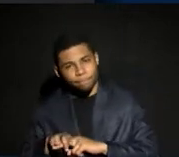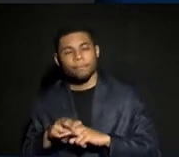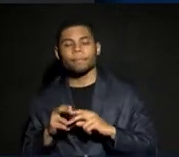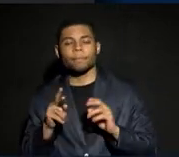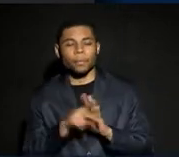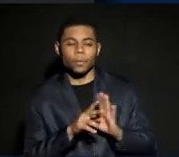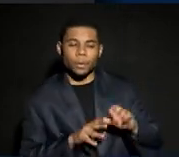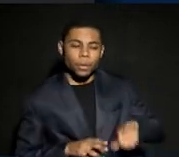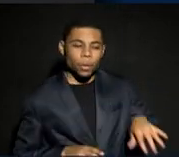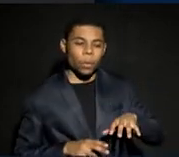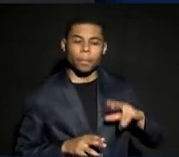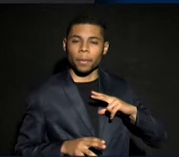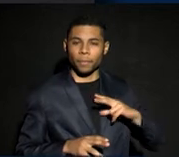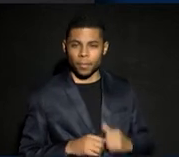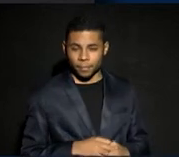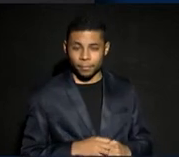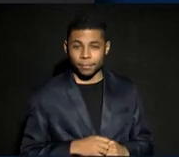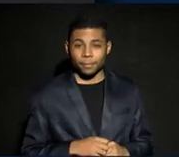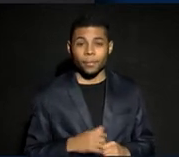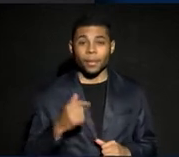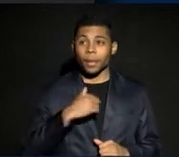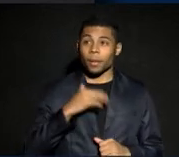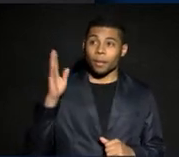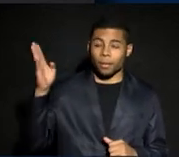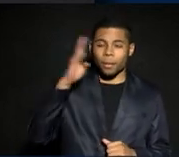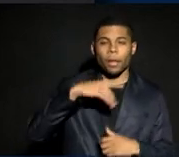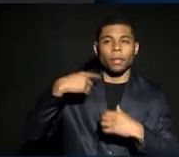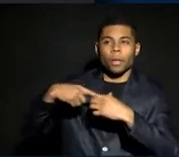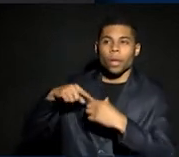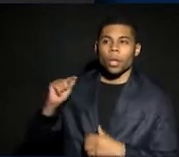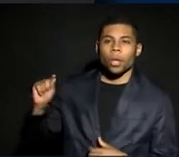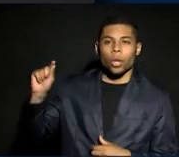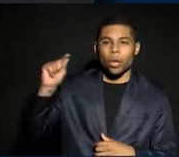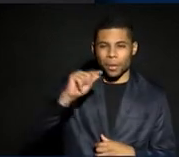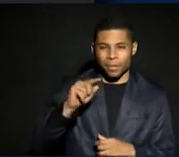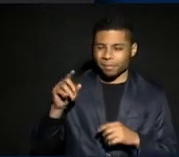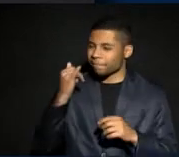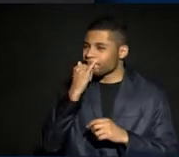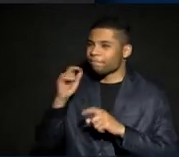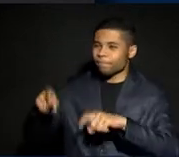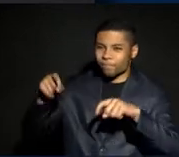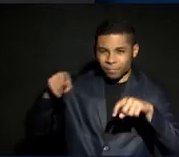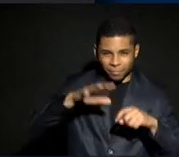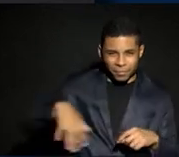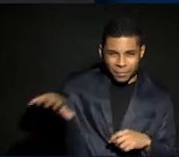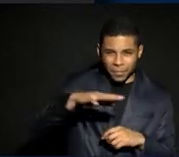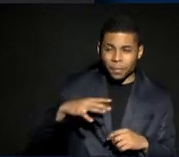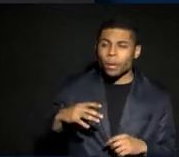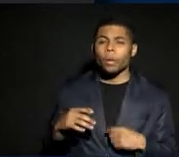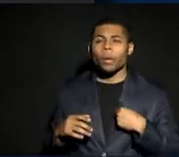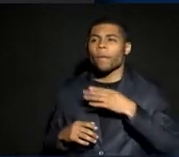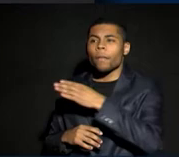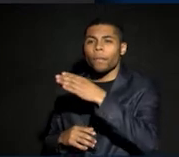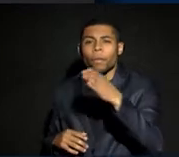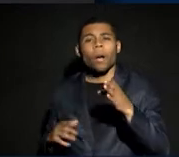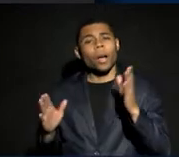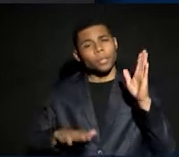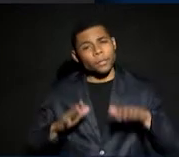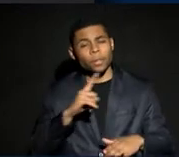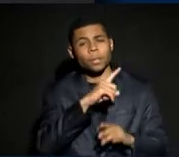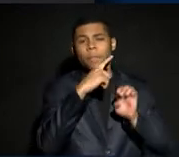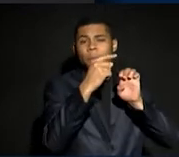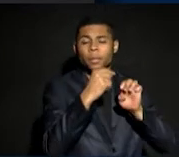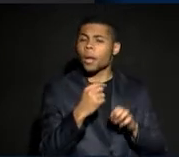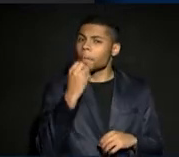setor privado. Eu tenho rodado o interior do Estado, eu não tenho um empresário que não tenha uma boa ideia, que às vezes depende